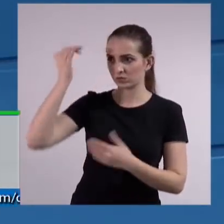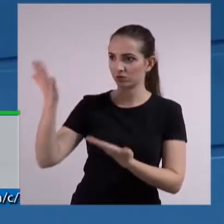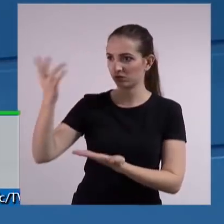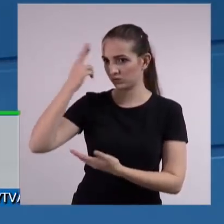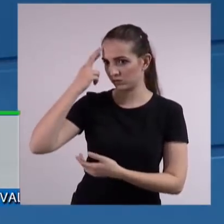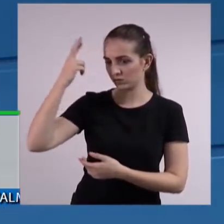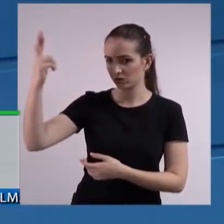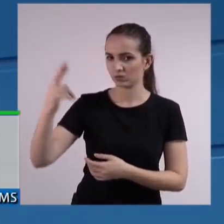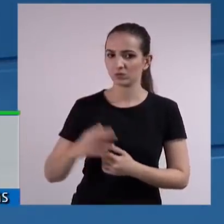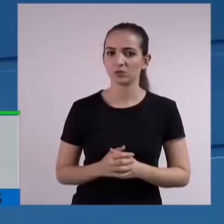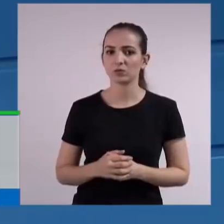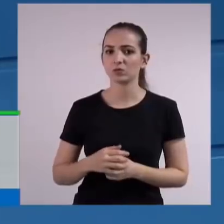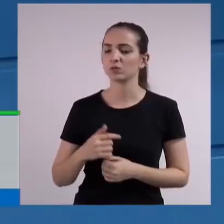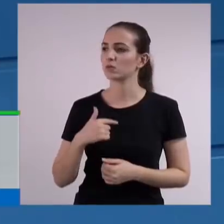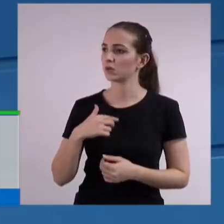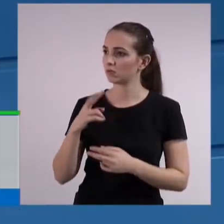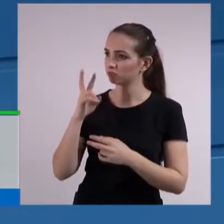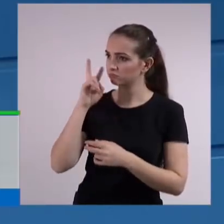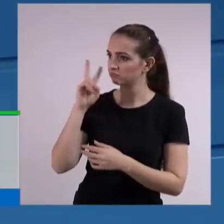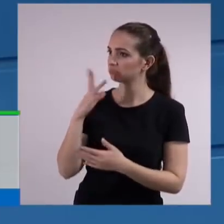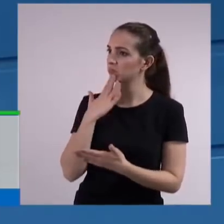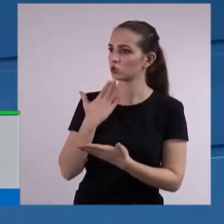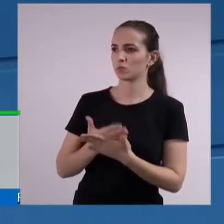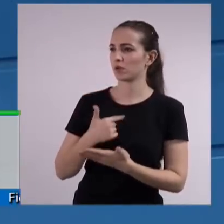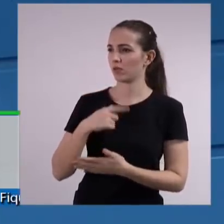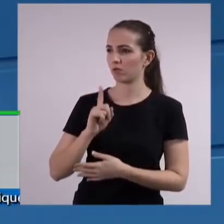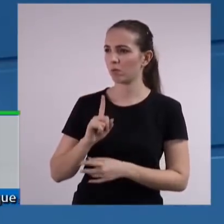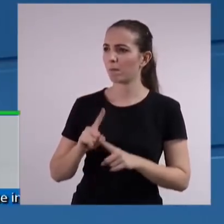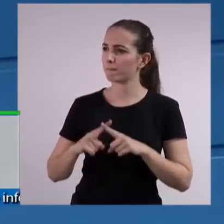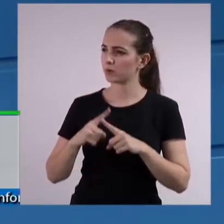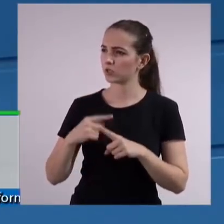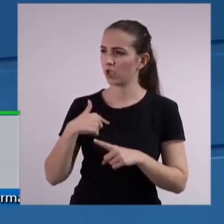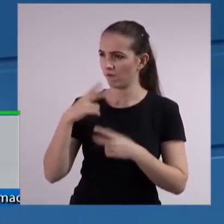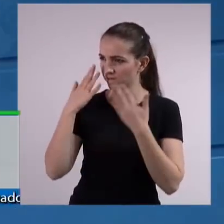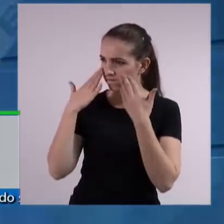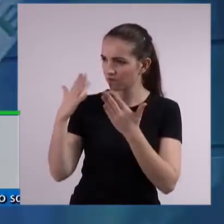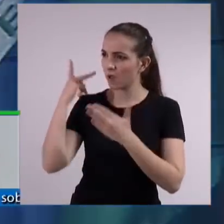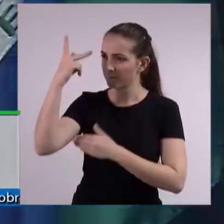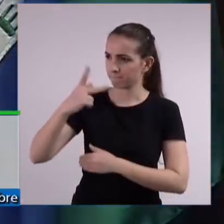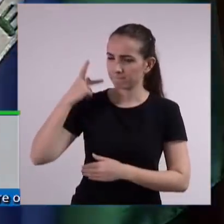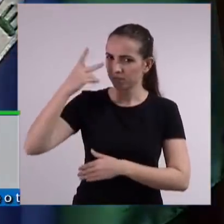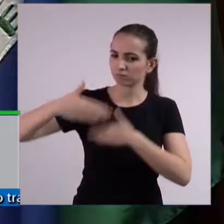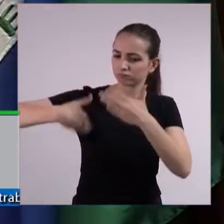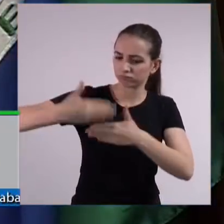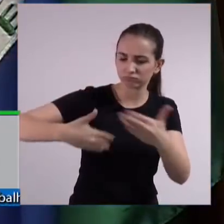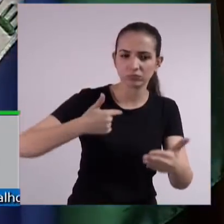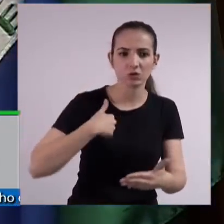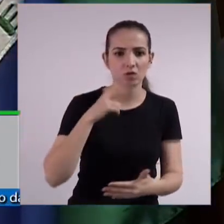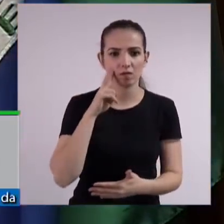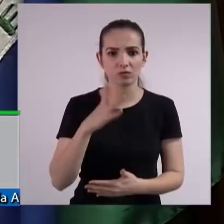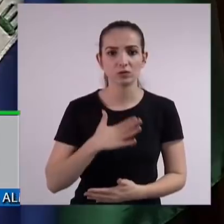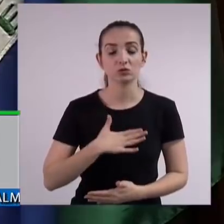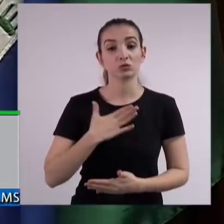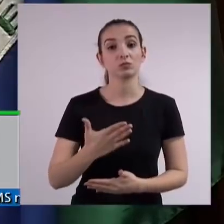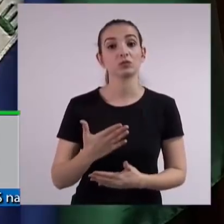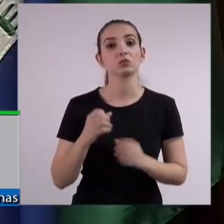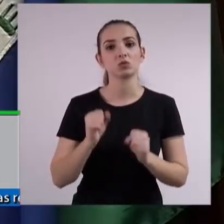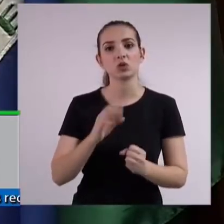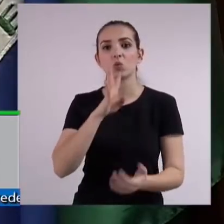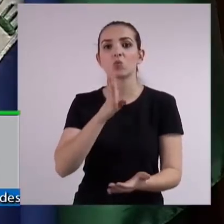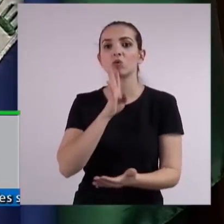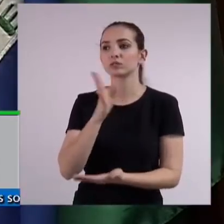o senhor não me surpreendeu. Eu, que tive, na política, uma surpresa em relação a poder ter te